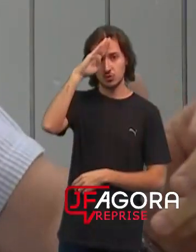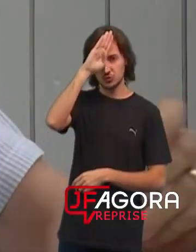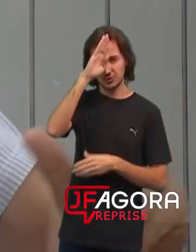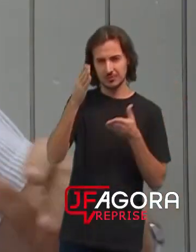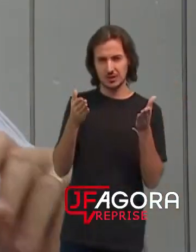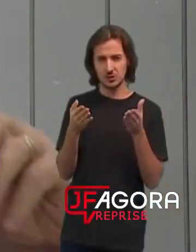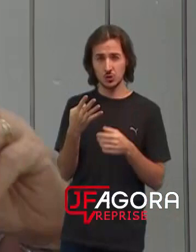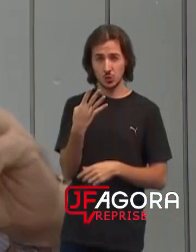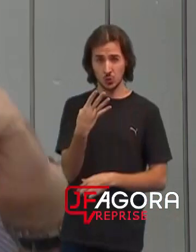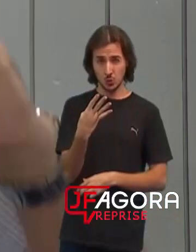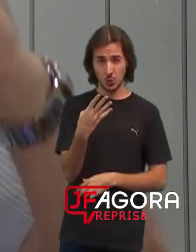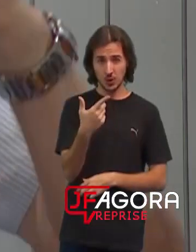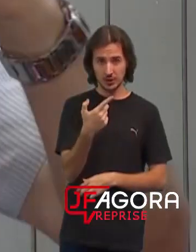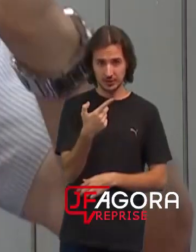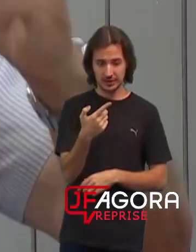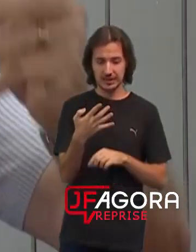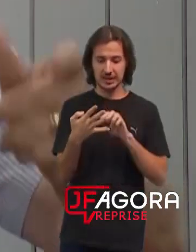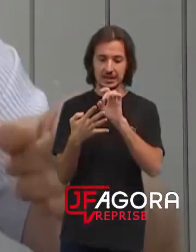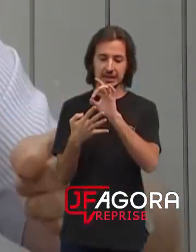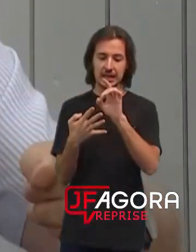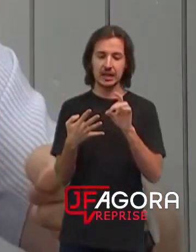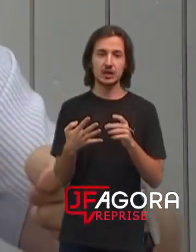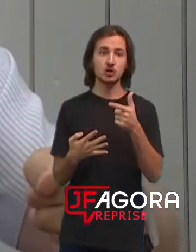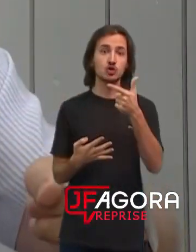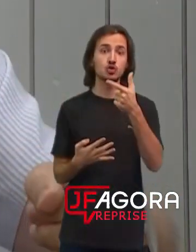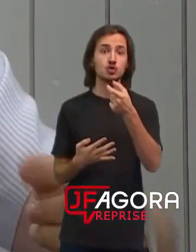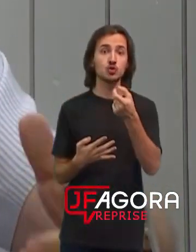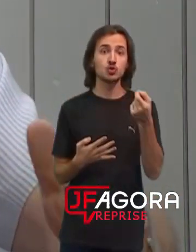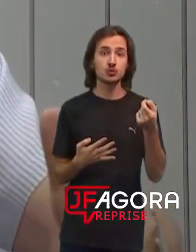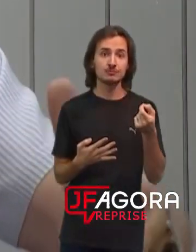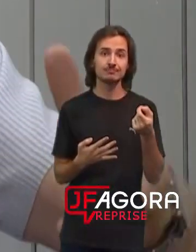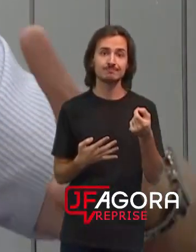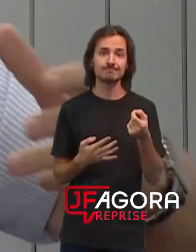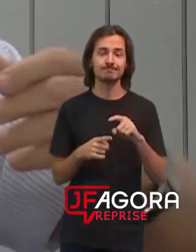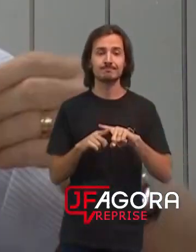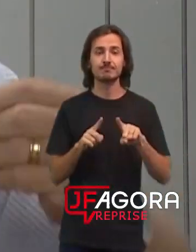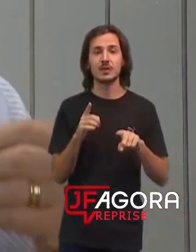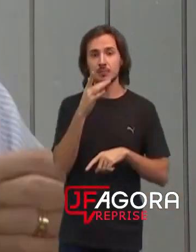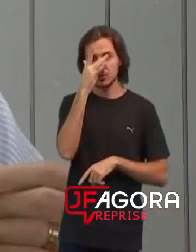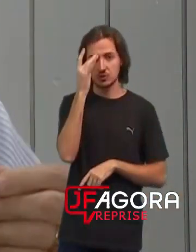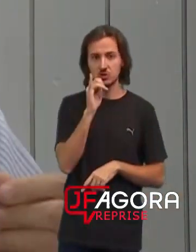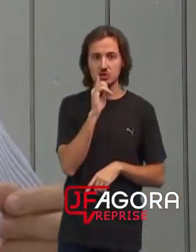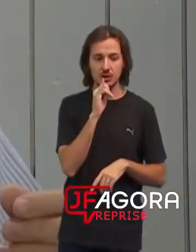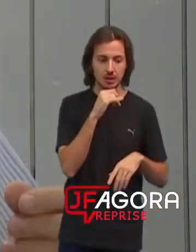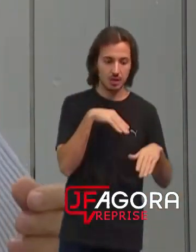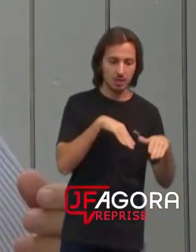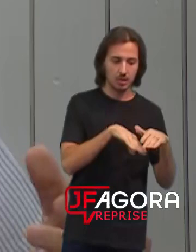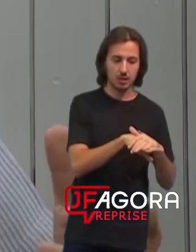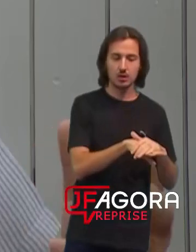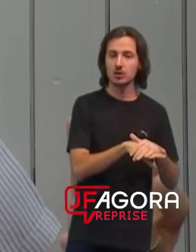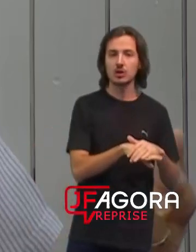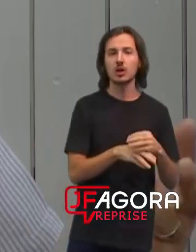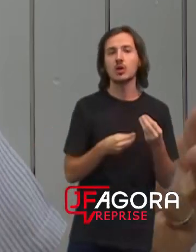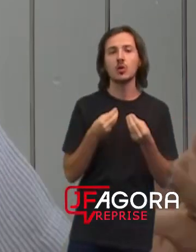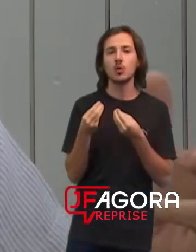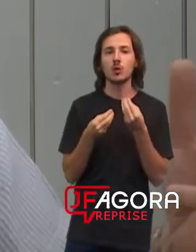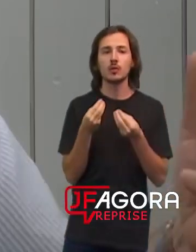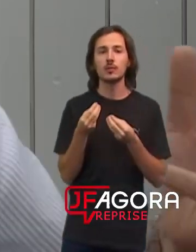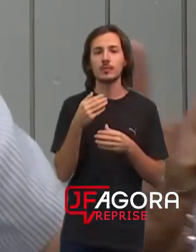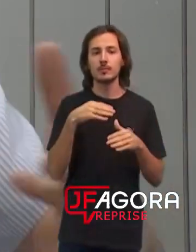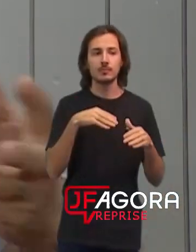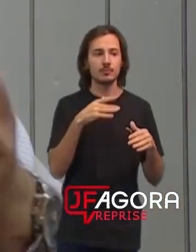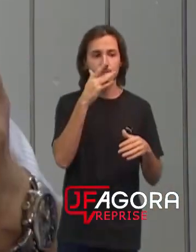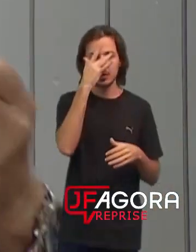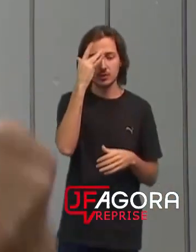pessoa. Só que nos colecionadores, não. A pessoa adquire uma quantidade de munições que é